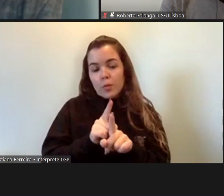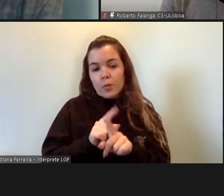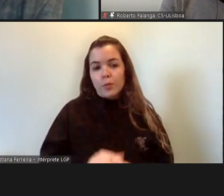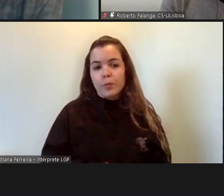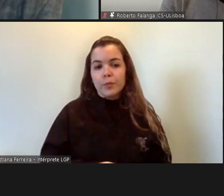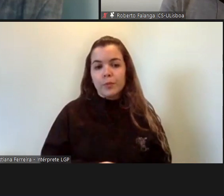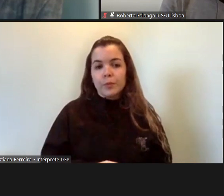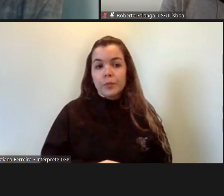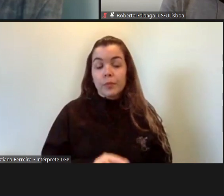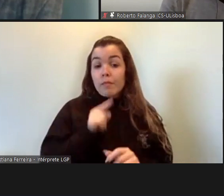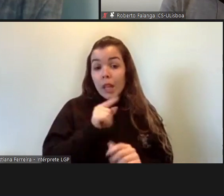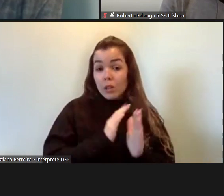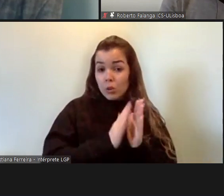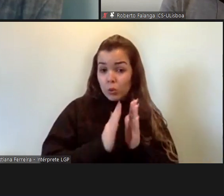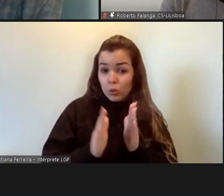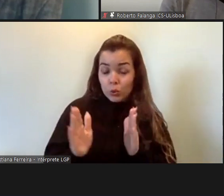Estes processos